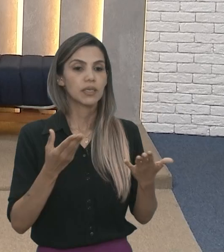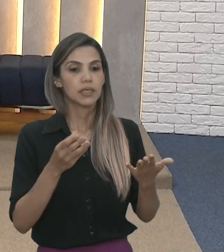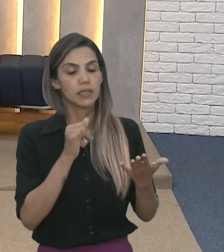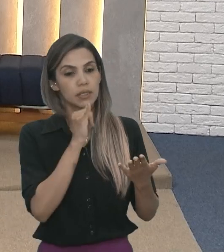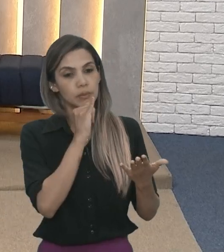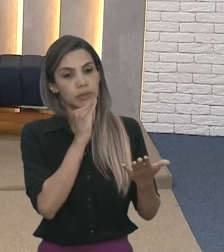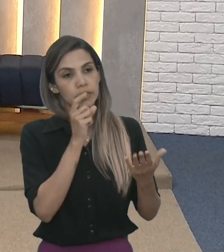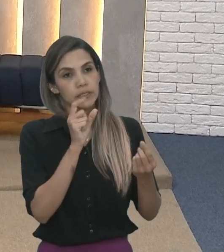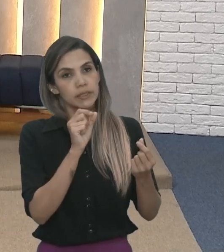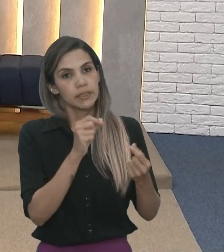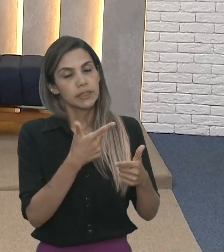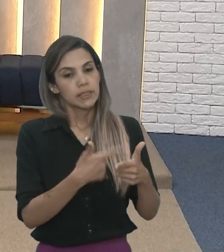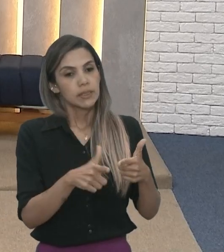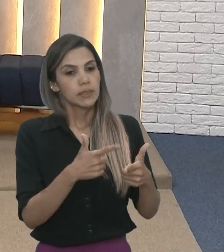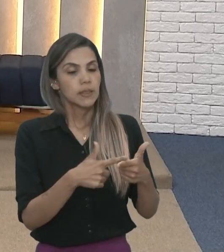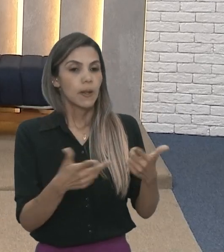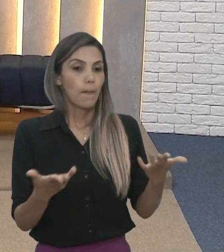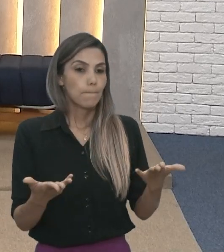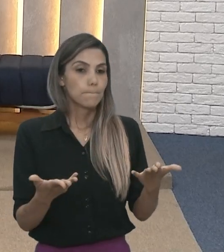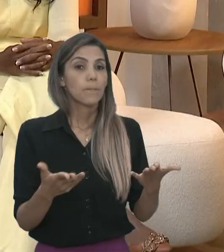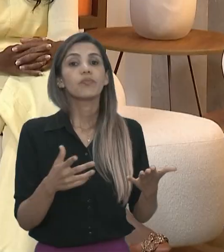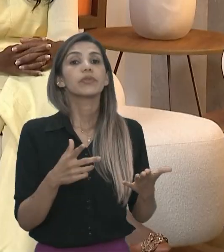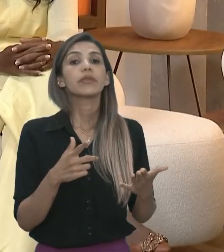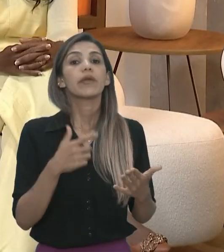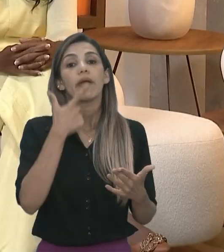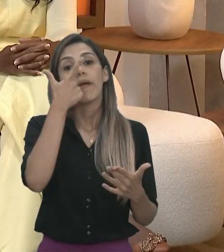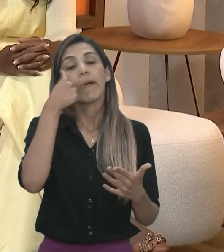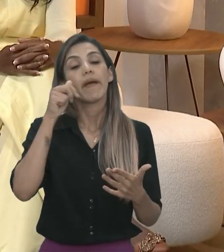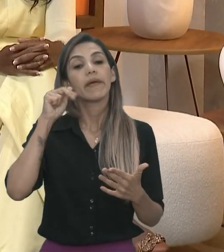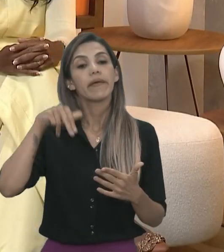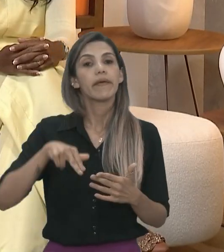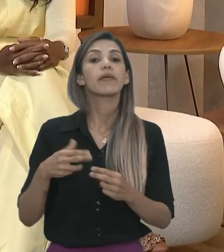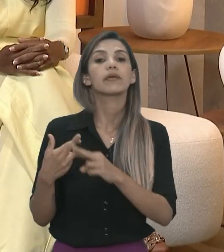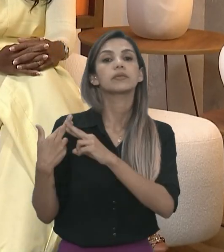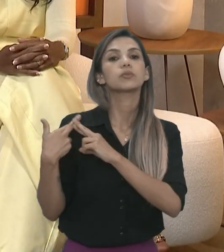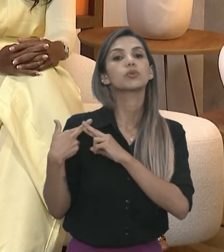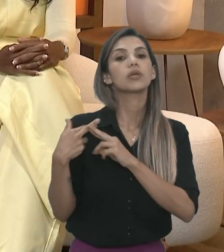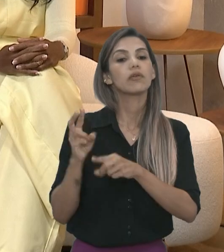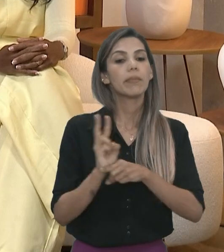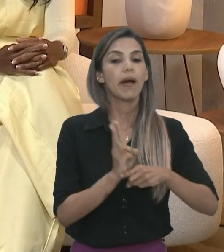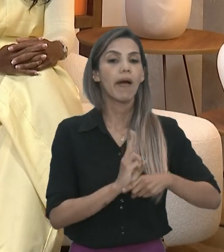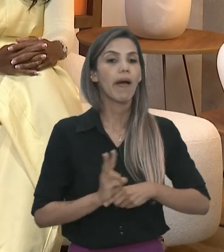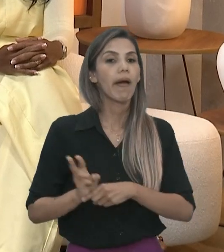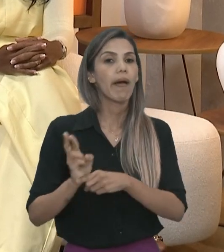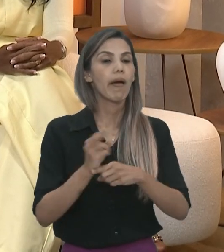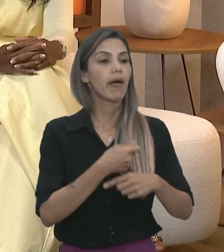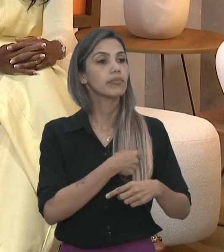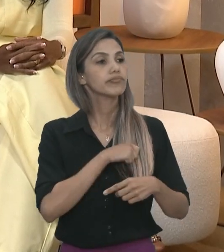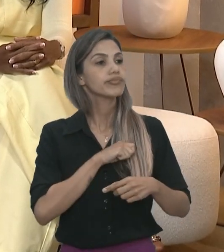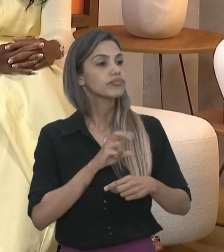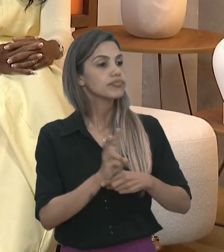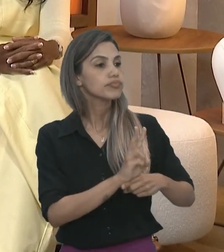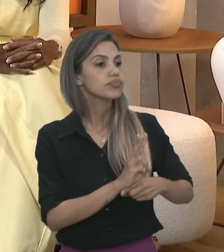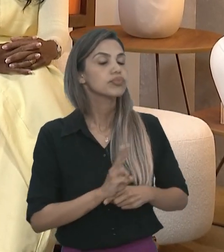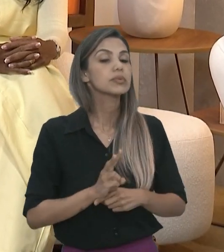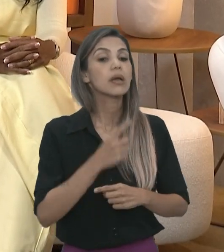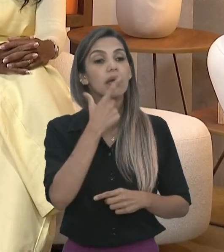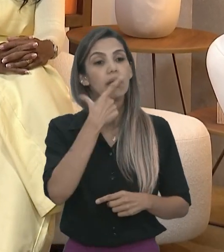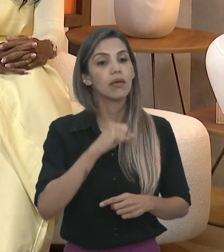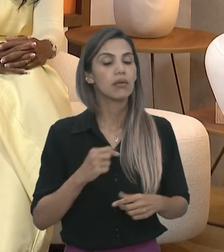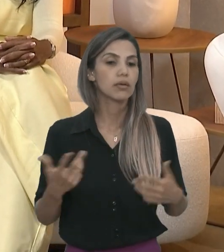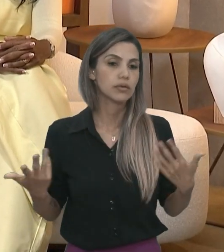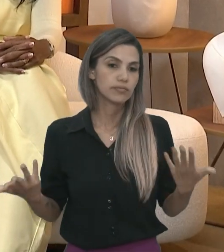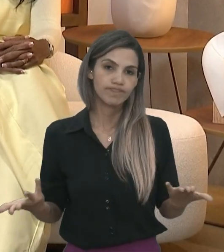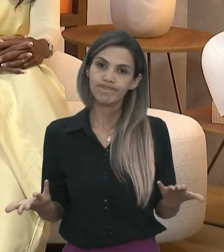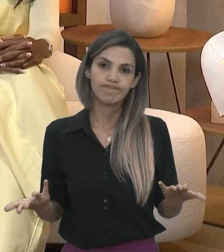história, porque quem vai ser o responsável dessas fiscalizações? Talvez seja esse o ponto onde ainda